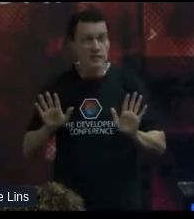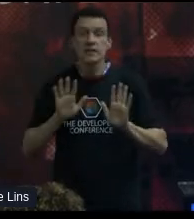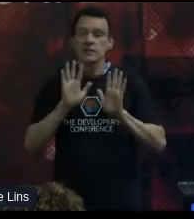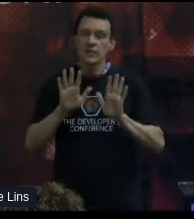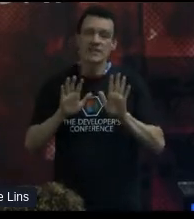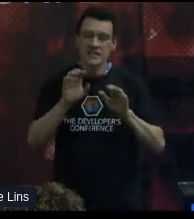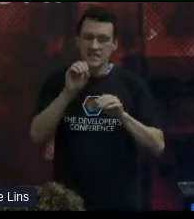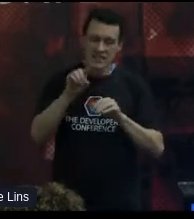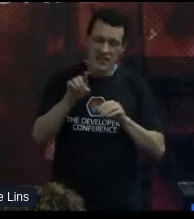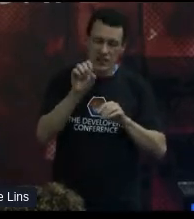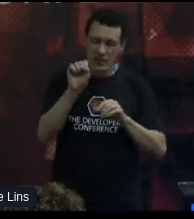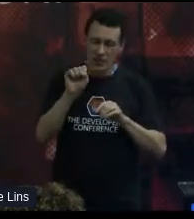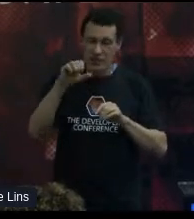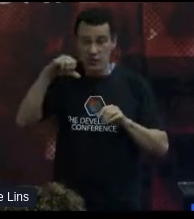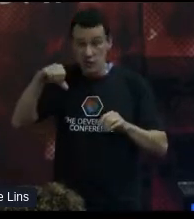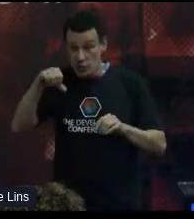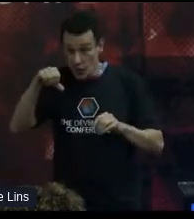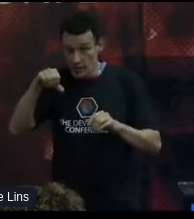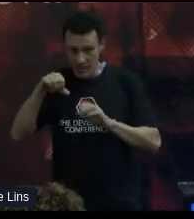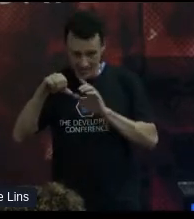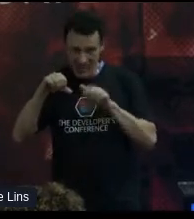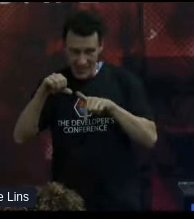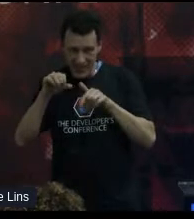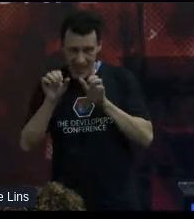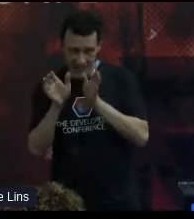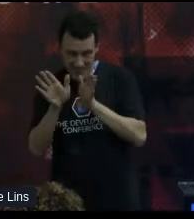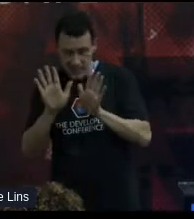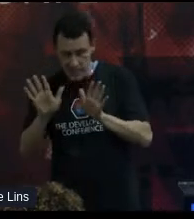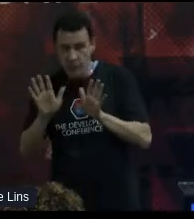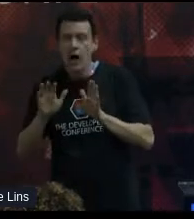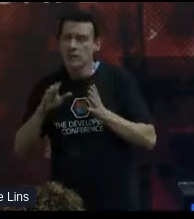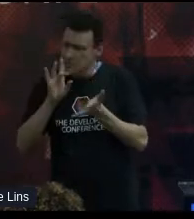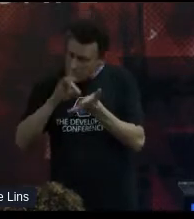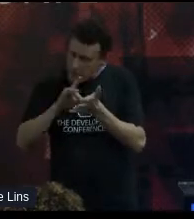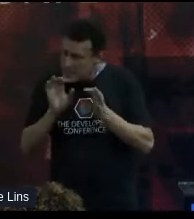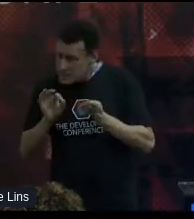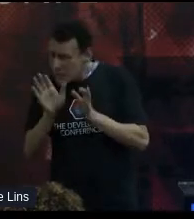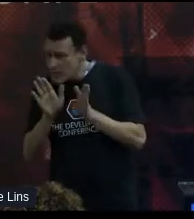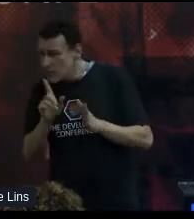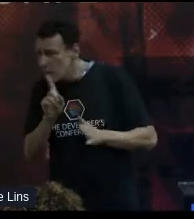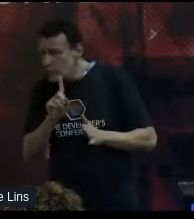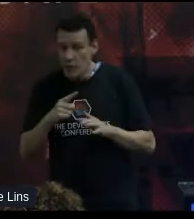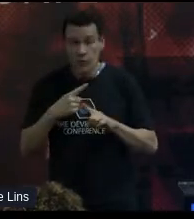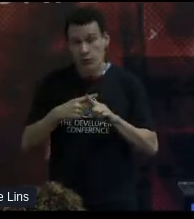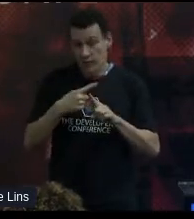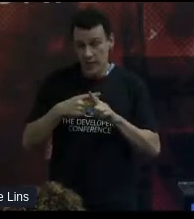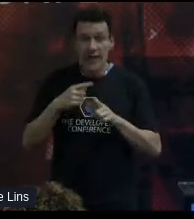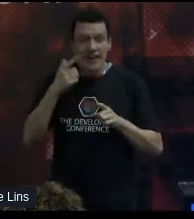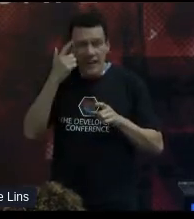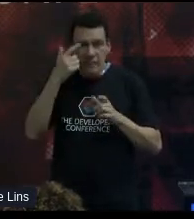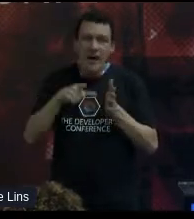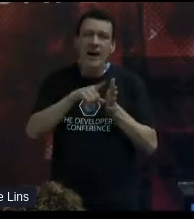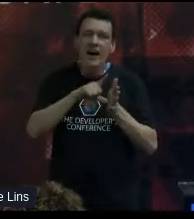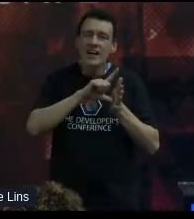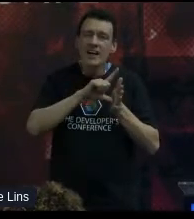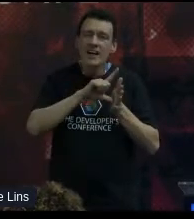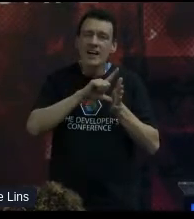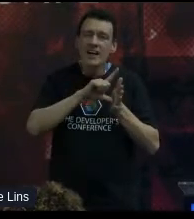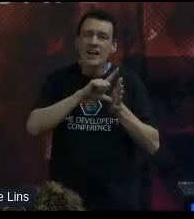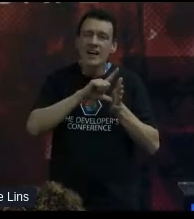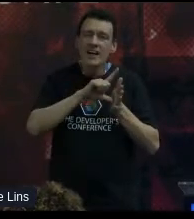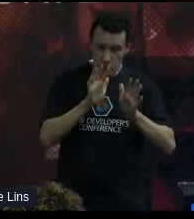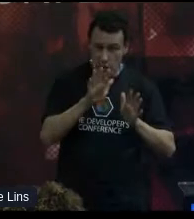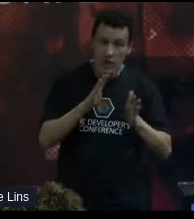0,89% que foi considerado acessível, de fato o são. Né? Porque, como as meninas mostraram aqui, tem muita coisa que só